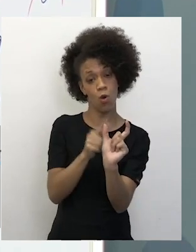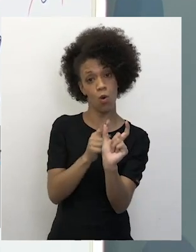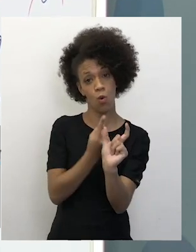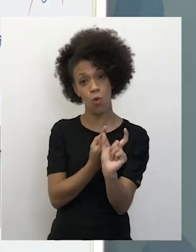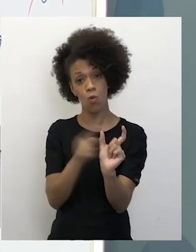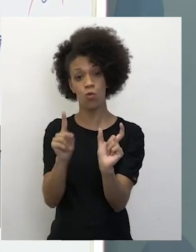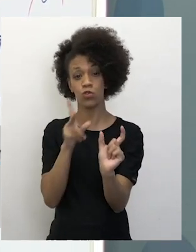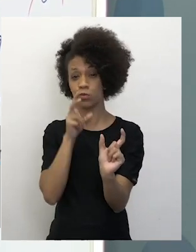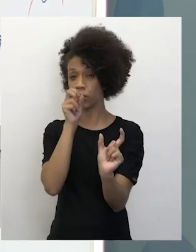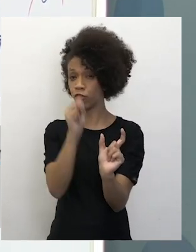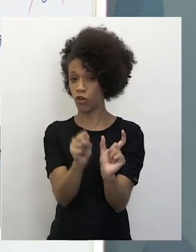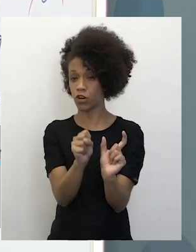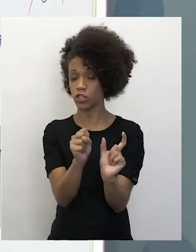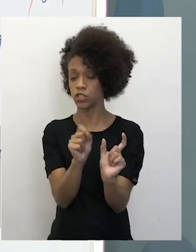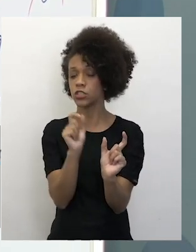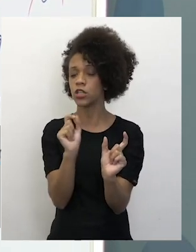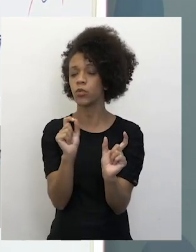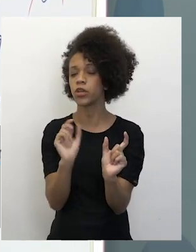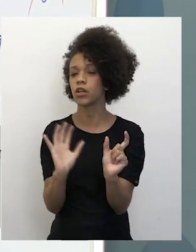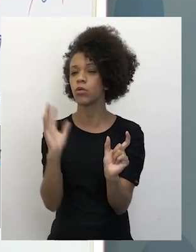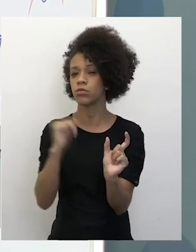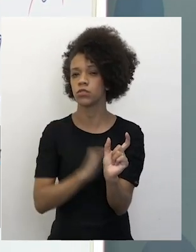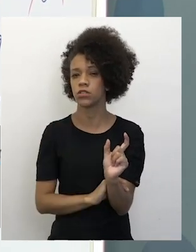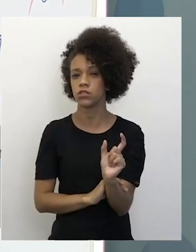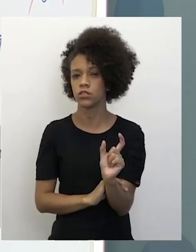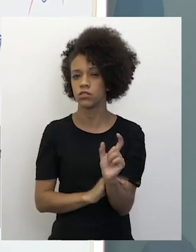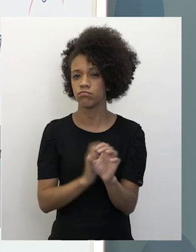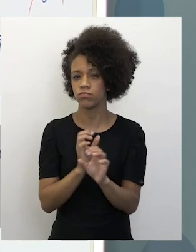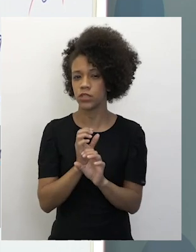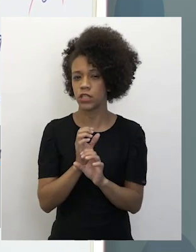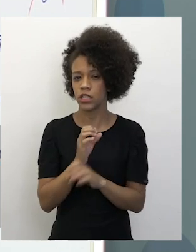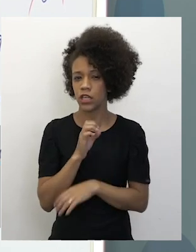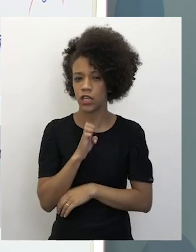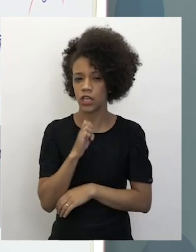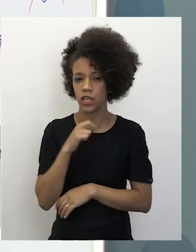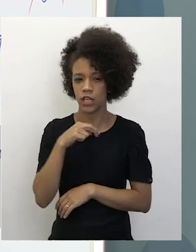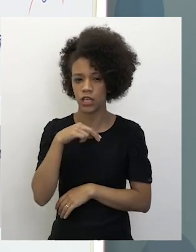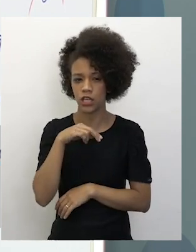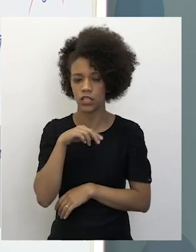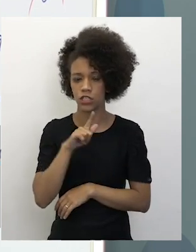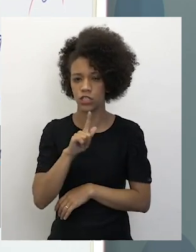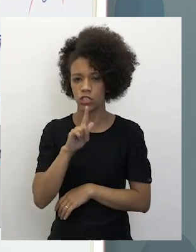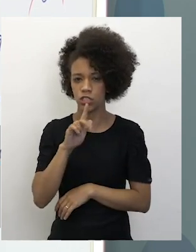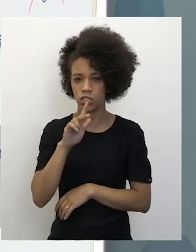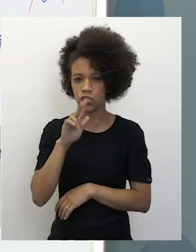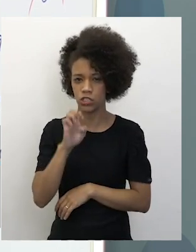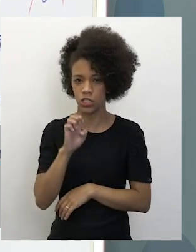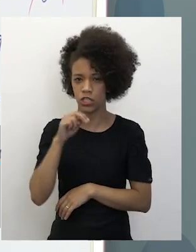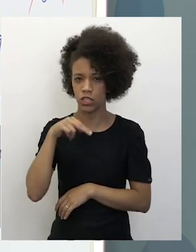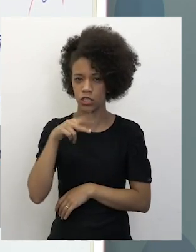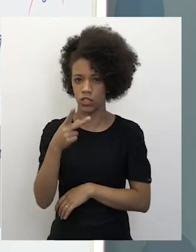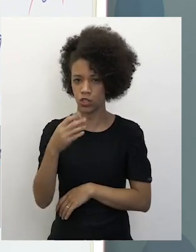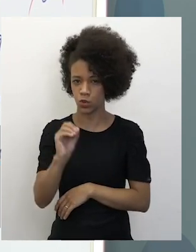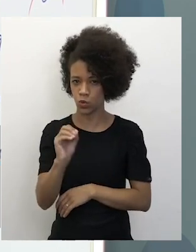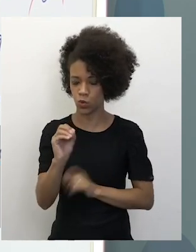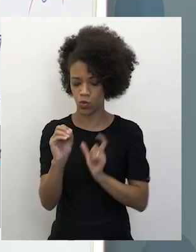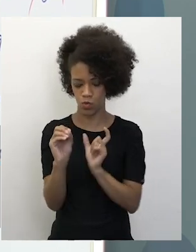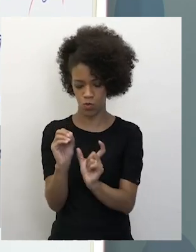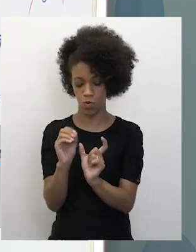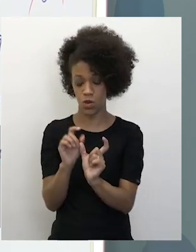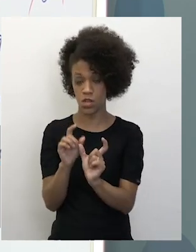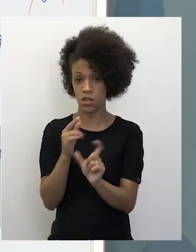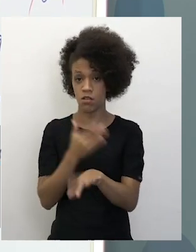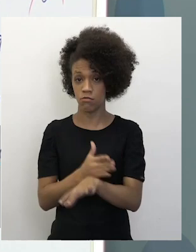sílaba forte Então o que acontece é Engenho você não fala engenho eu tenho EA cria um